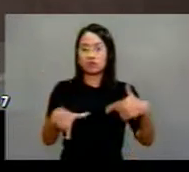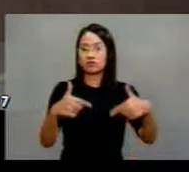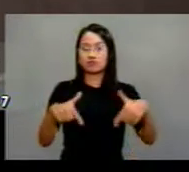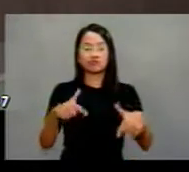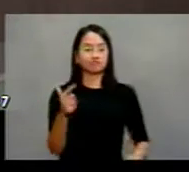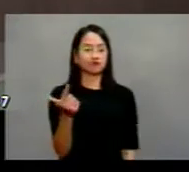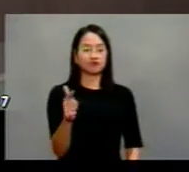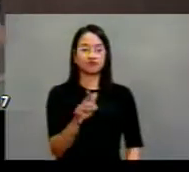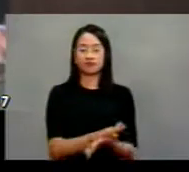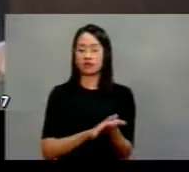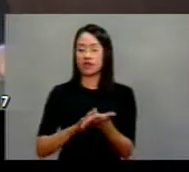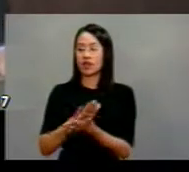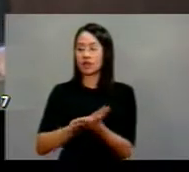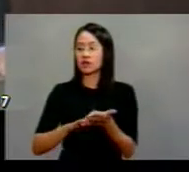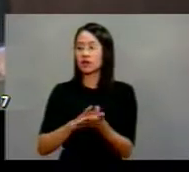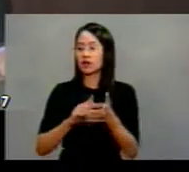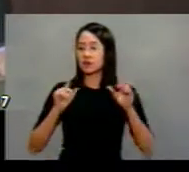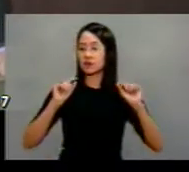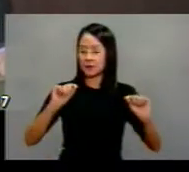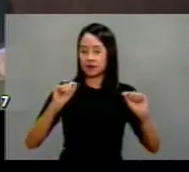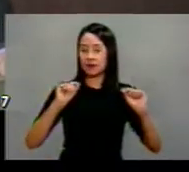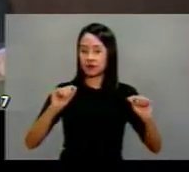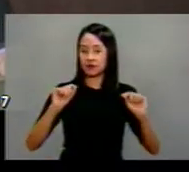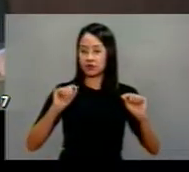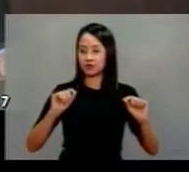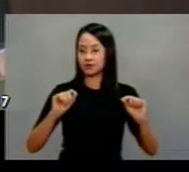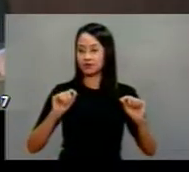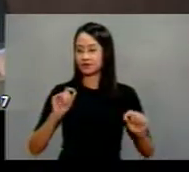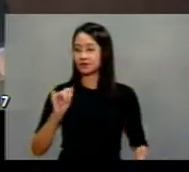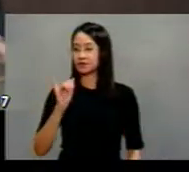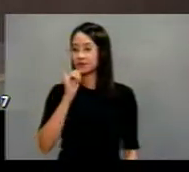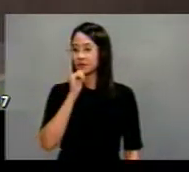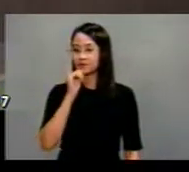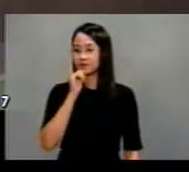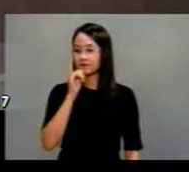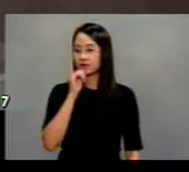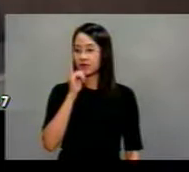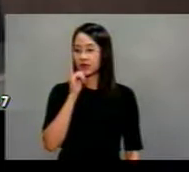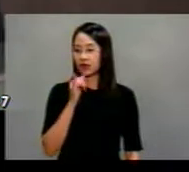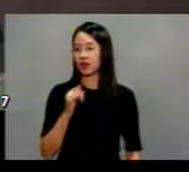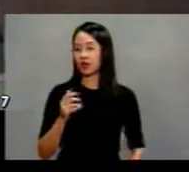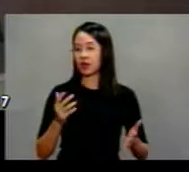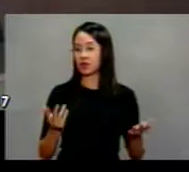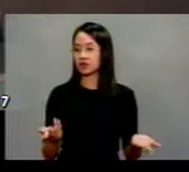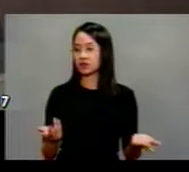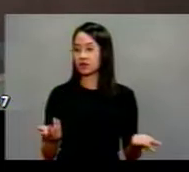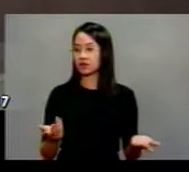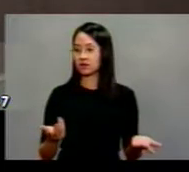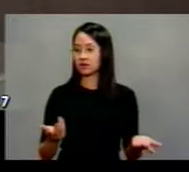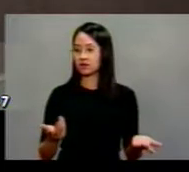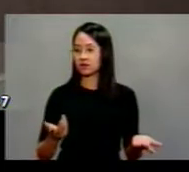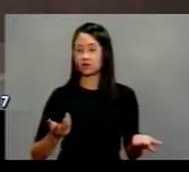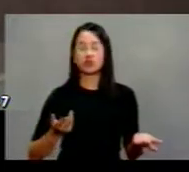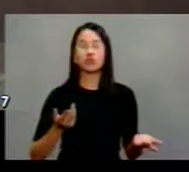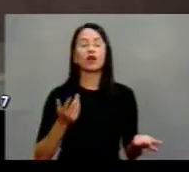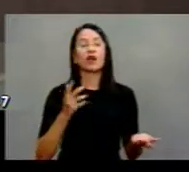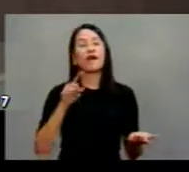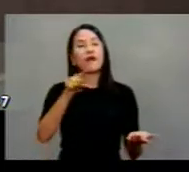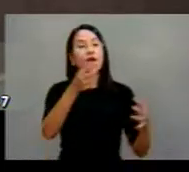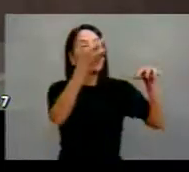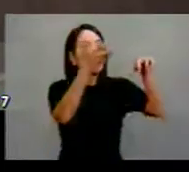jovens vão viver no precariado. Foi isso que o Senado brasileiro fez e nós temos que ocupar as ruas, porque esse